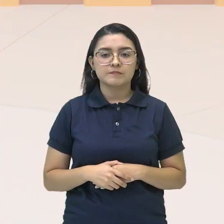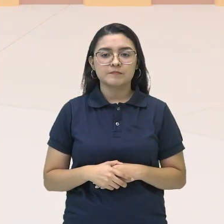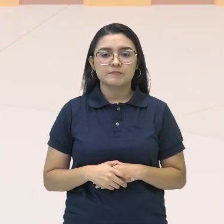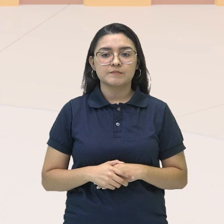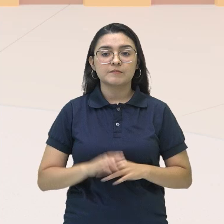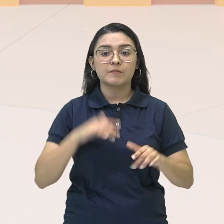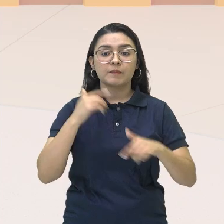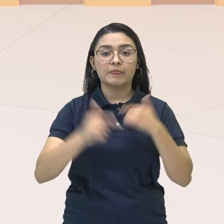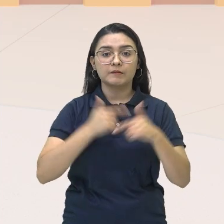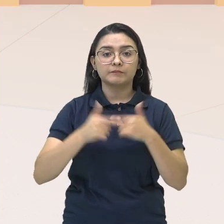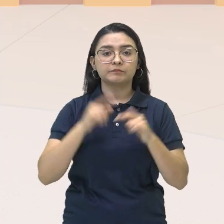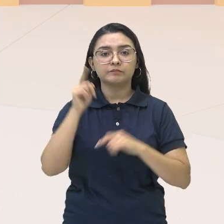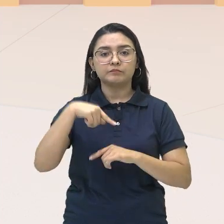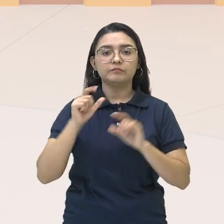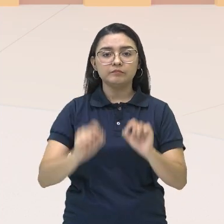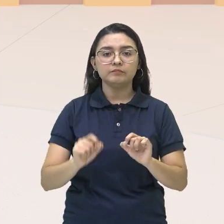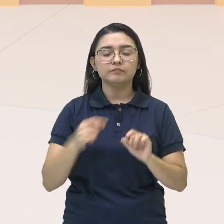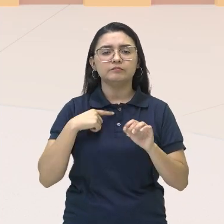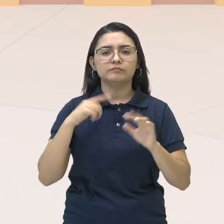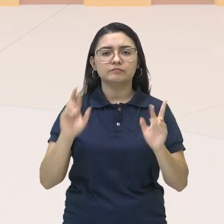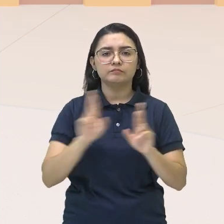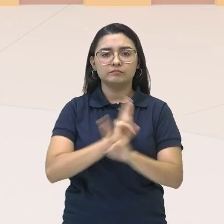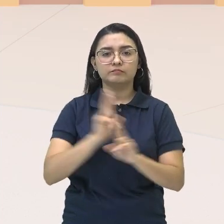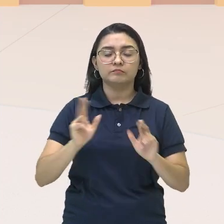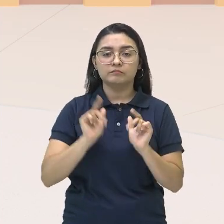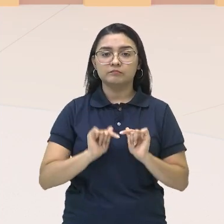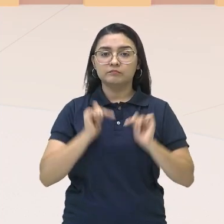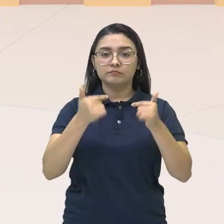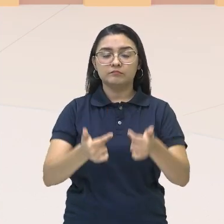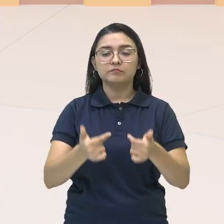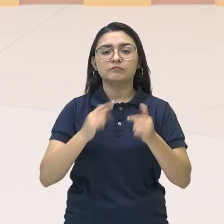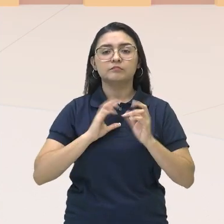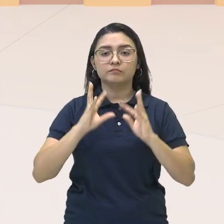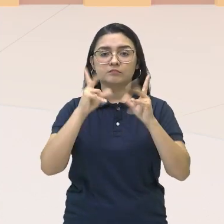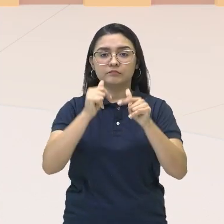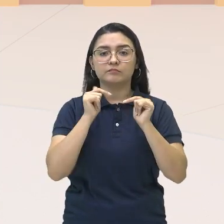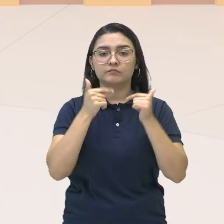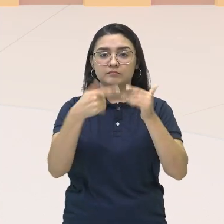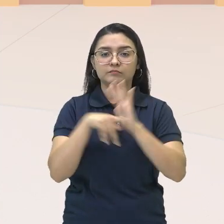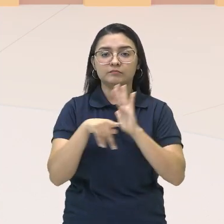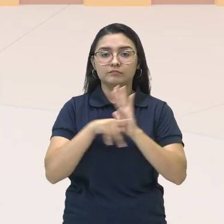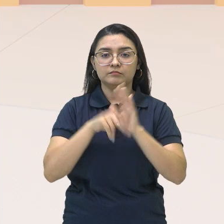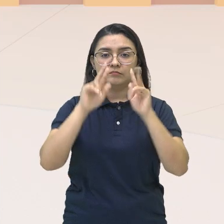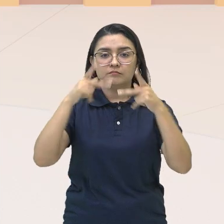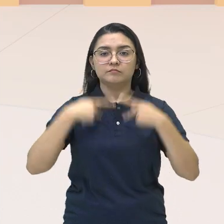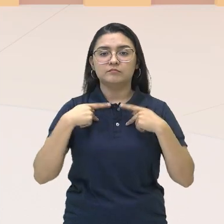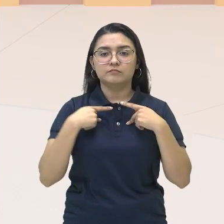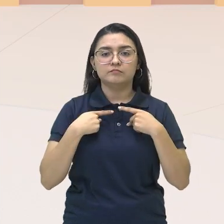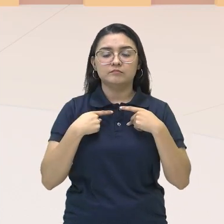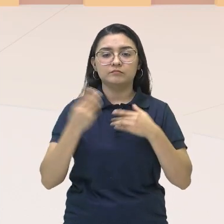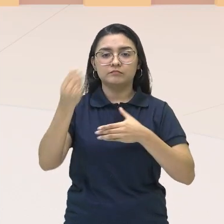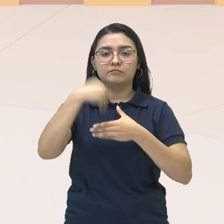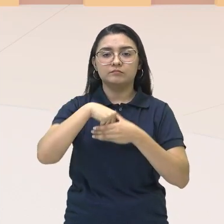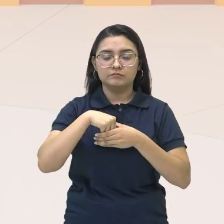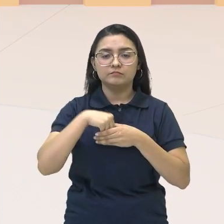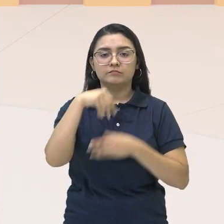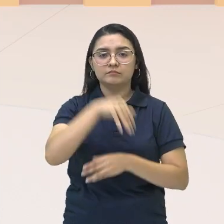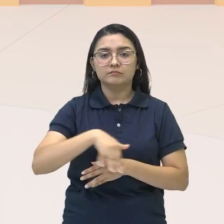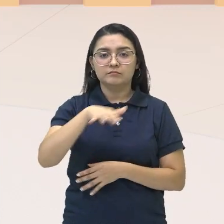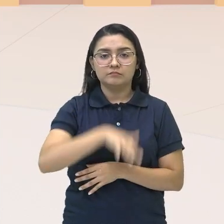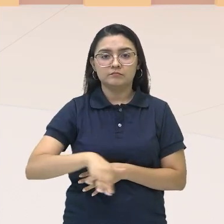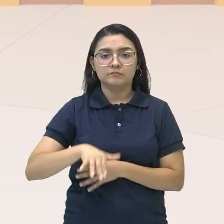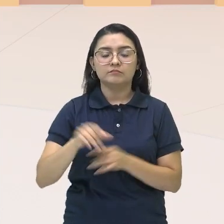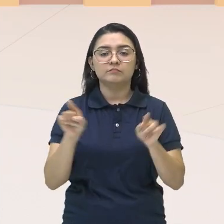O trabalho, ele está ligado com uma ação, toda ação do ser humano sobre a natureza, né, que